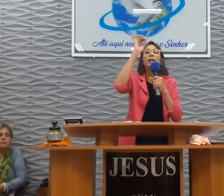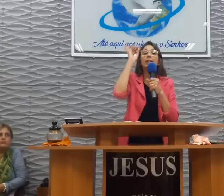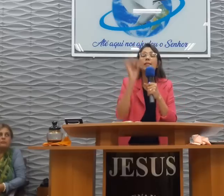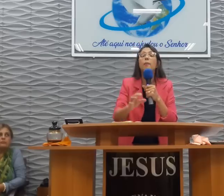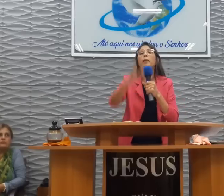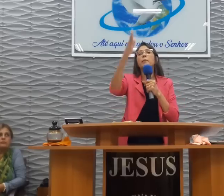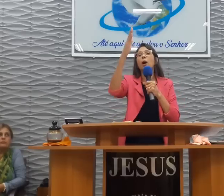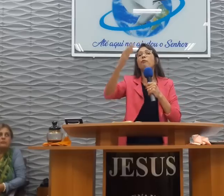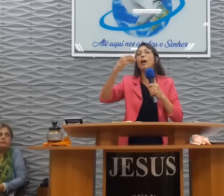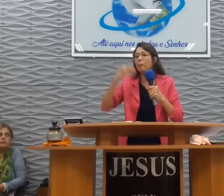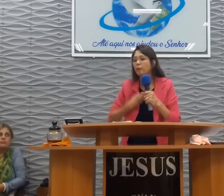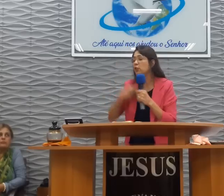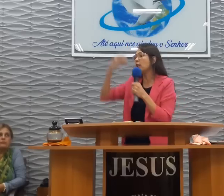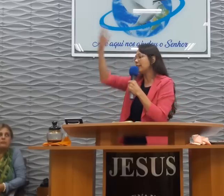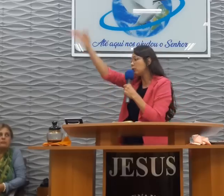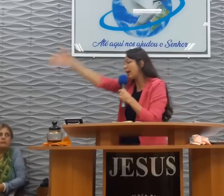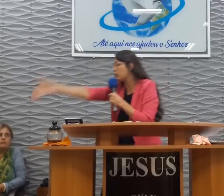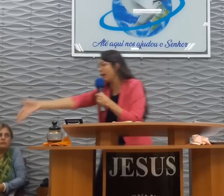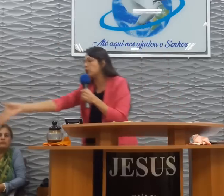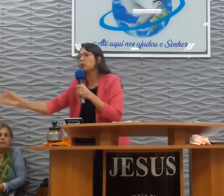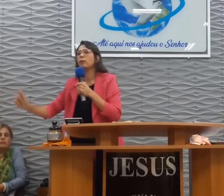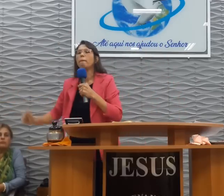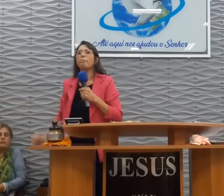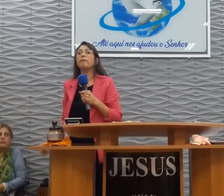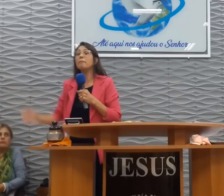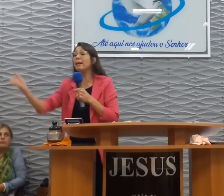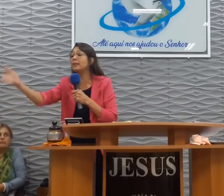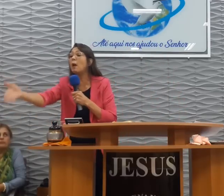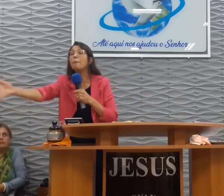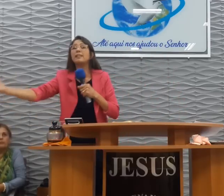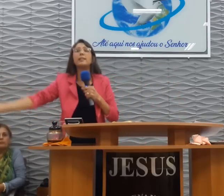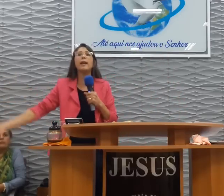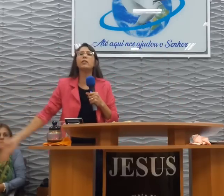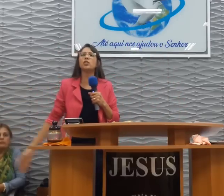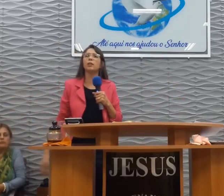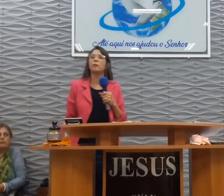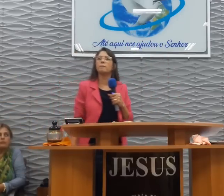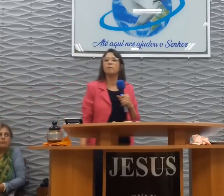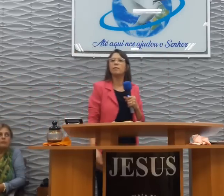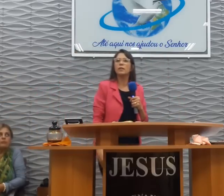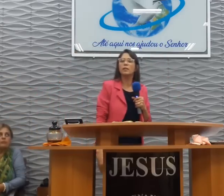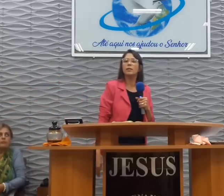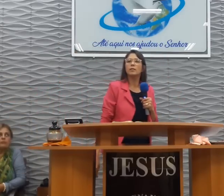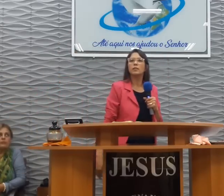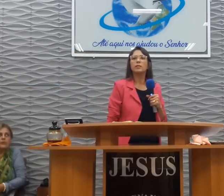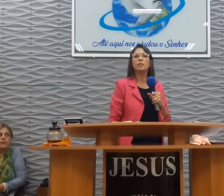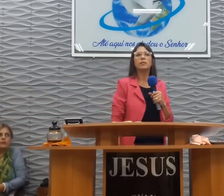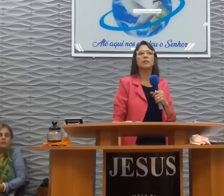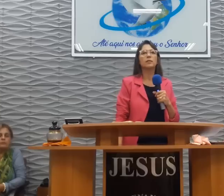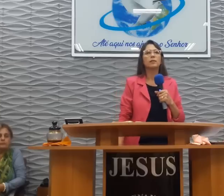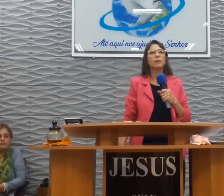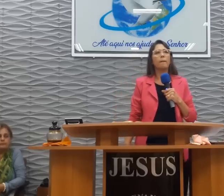estar. Meu irmão, vai uma professora estar no lugar do médico. Vai matar o paciente.